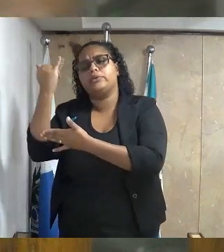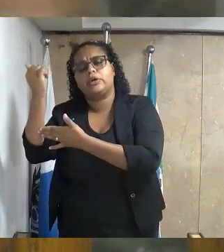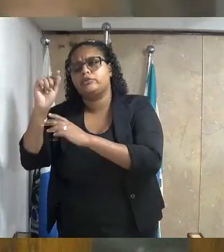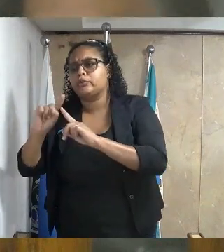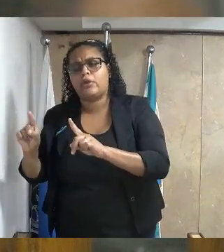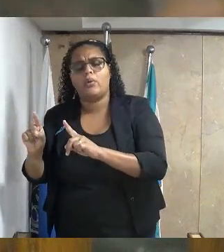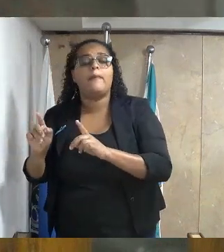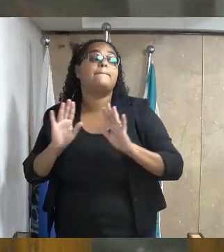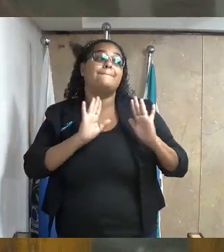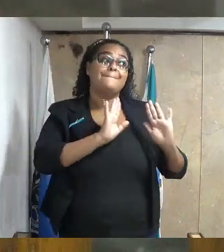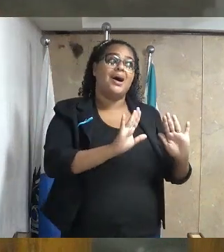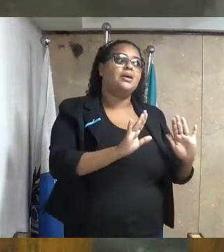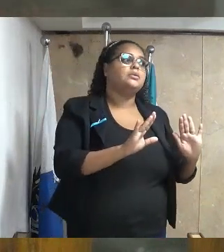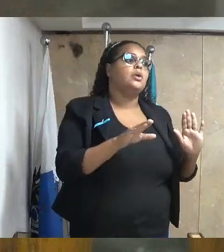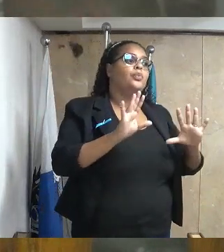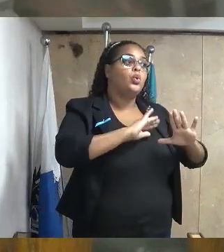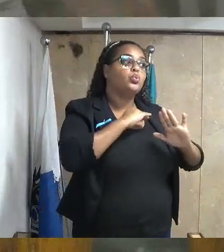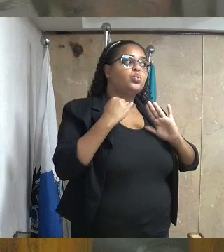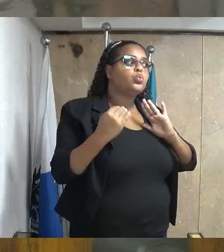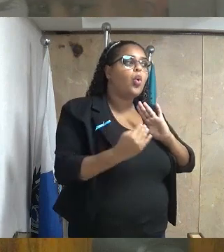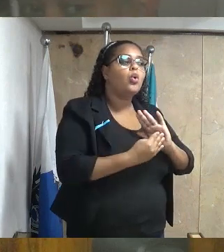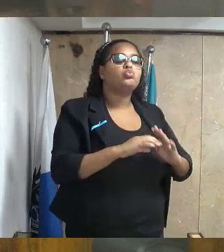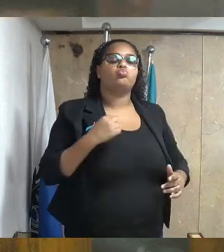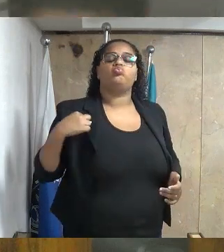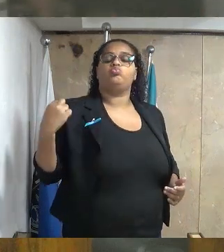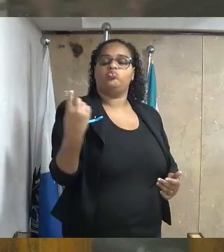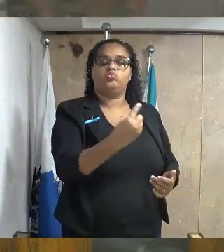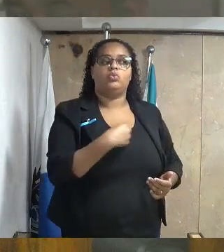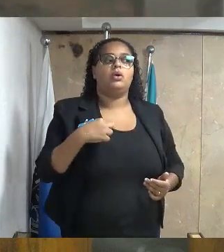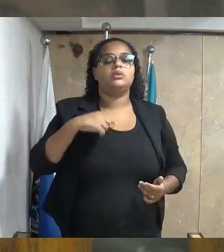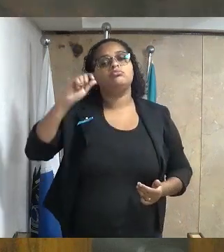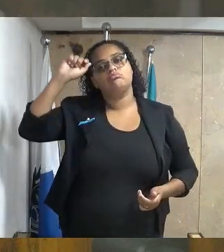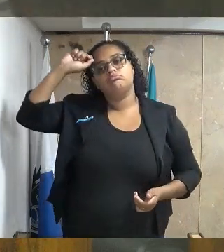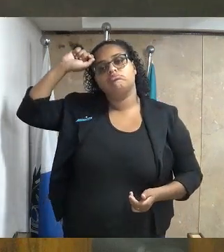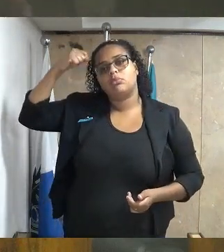mas para todos nós pretos